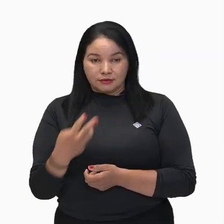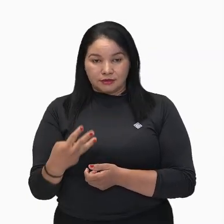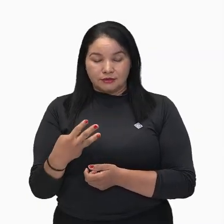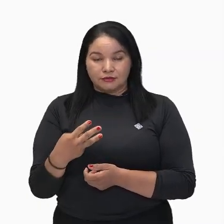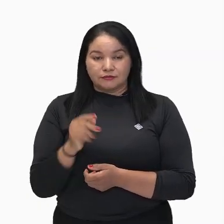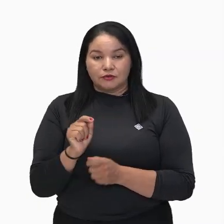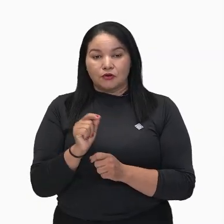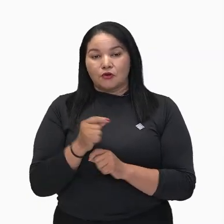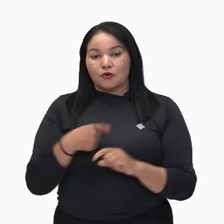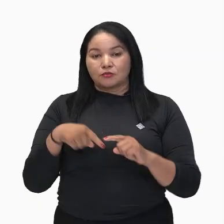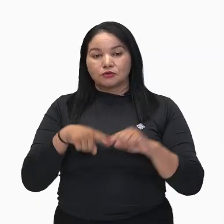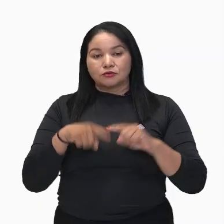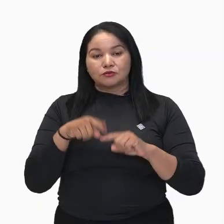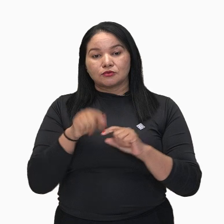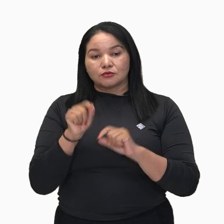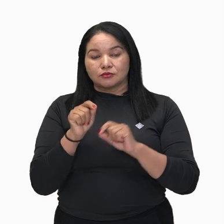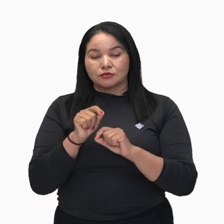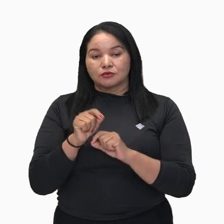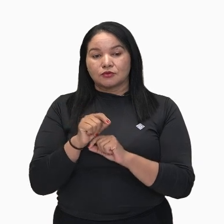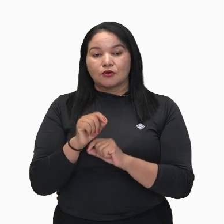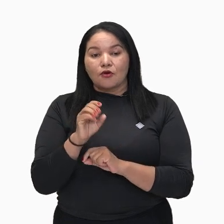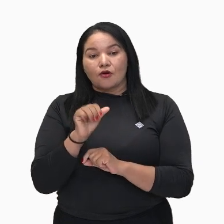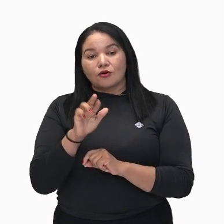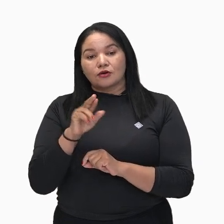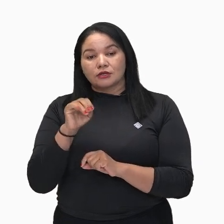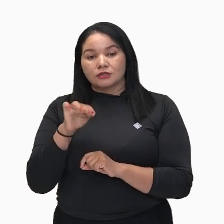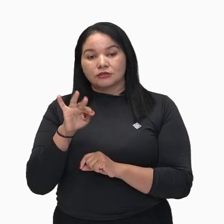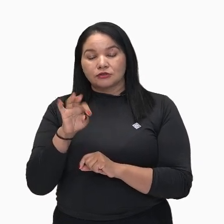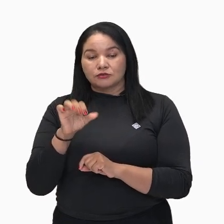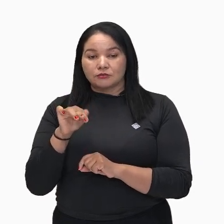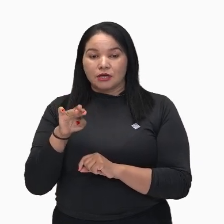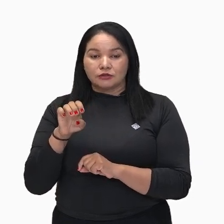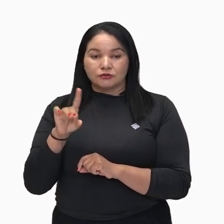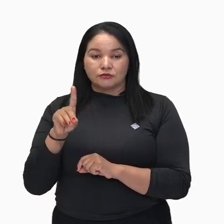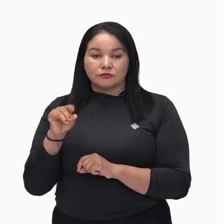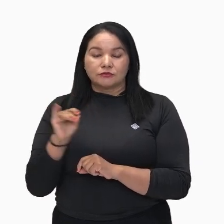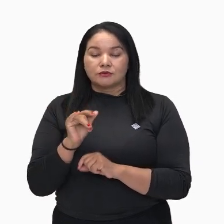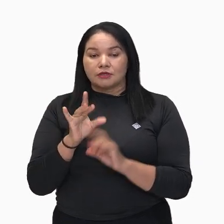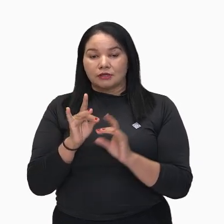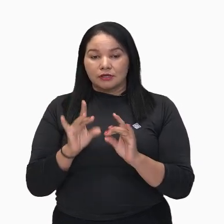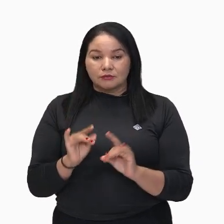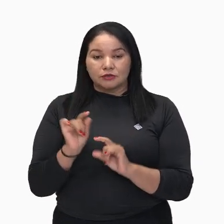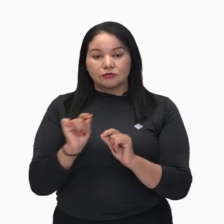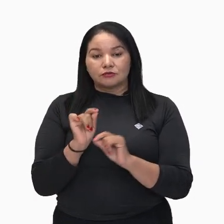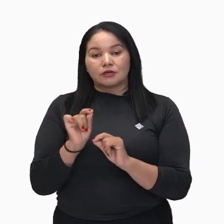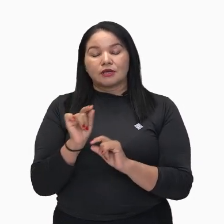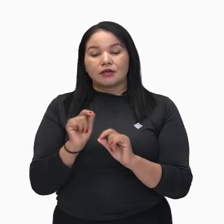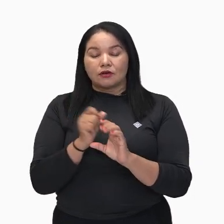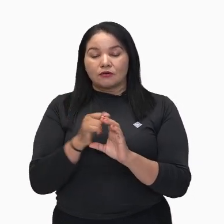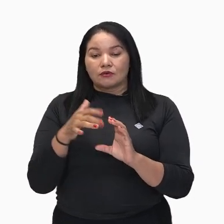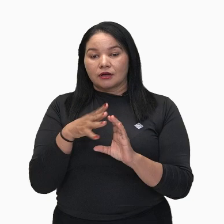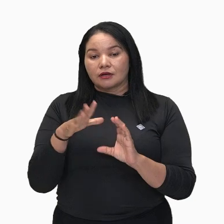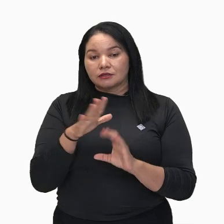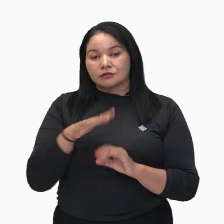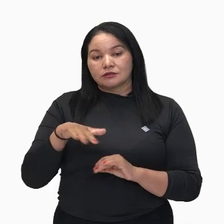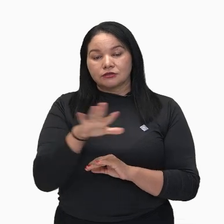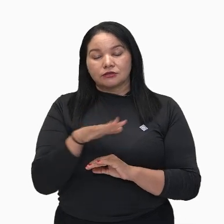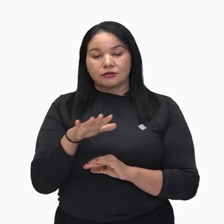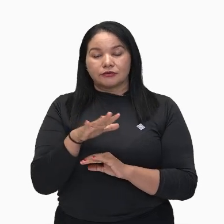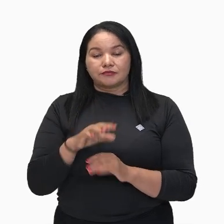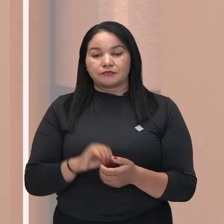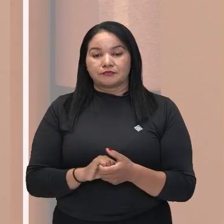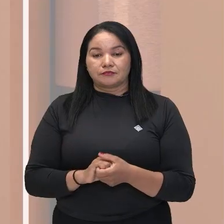o objeto de conhecimento, Oriente Médio. Detalhamento, Oriente Médio,